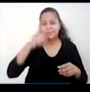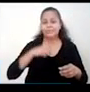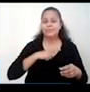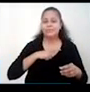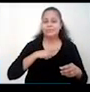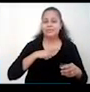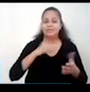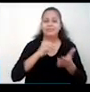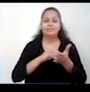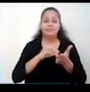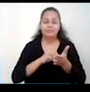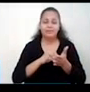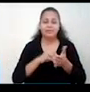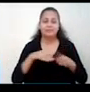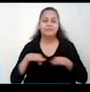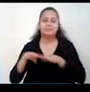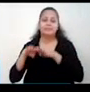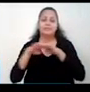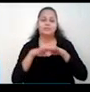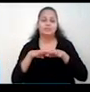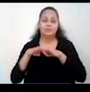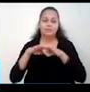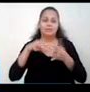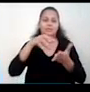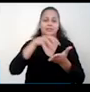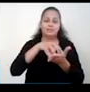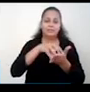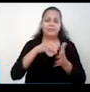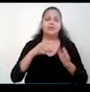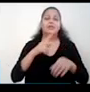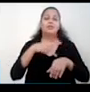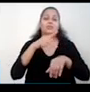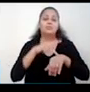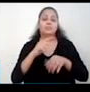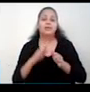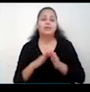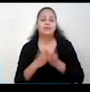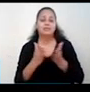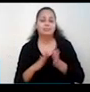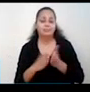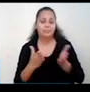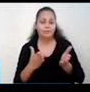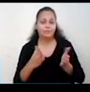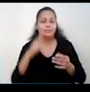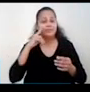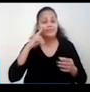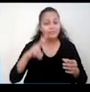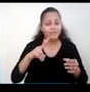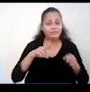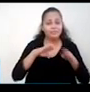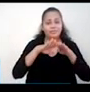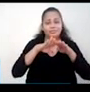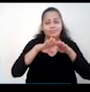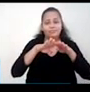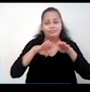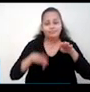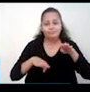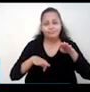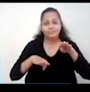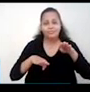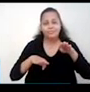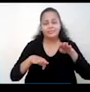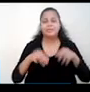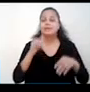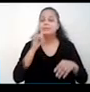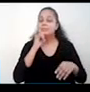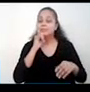No espaço urbano desses grandes centros de países pobres, a gente verifica aí essas desigualdades. Quais desigualdades? Vamos falar delas, né?